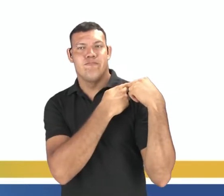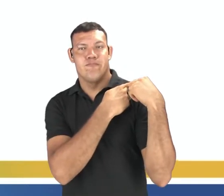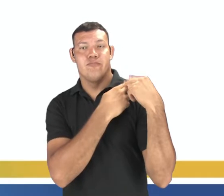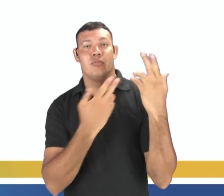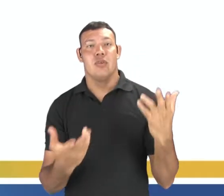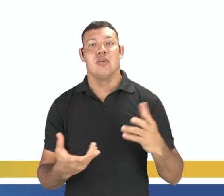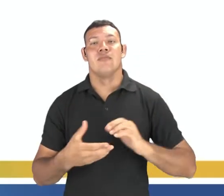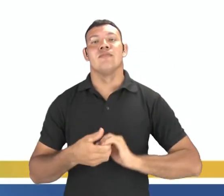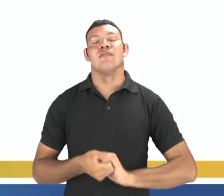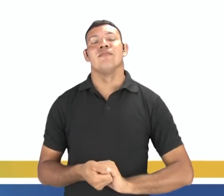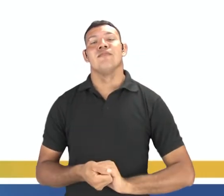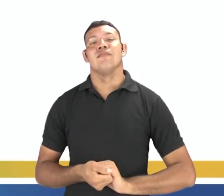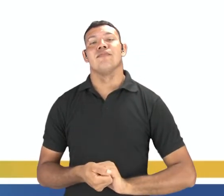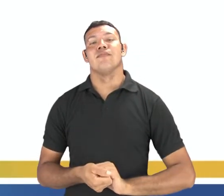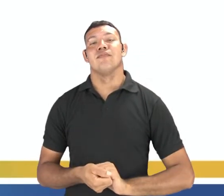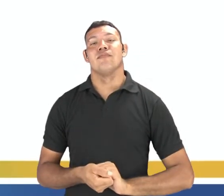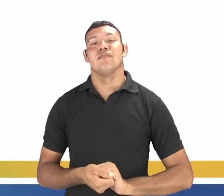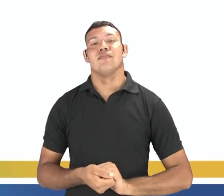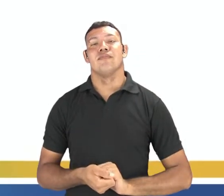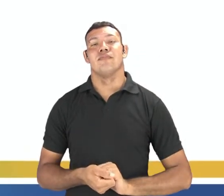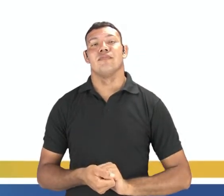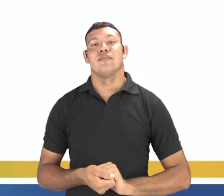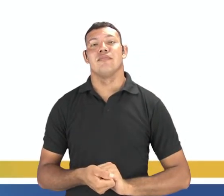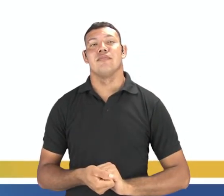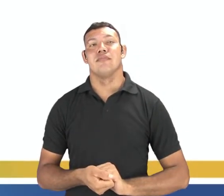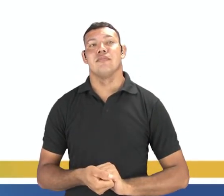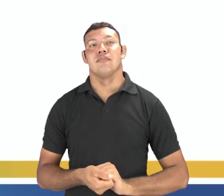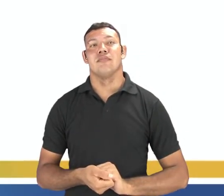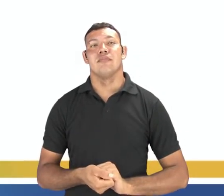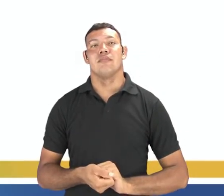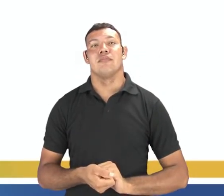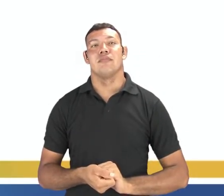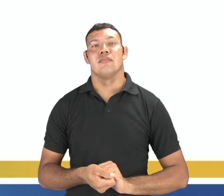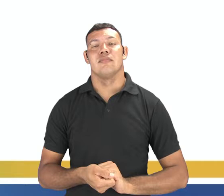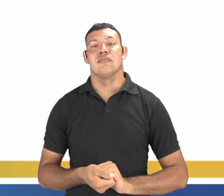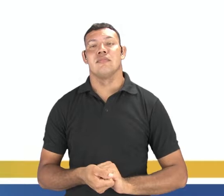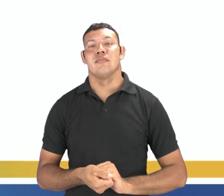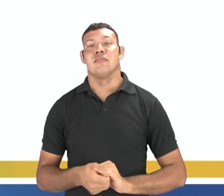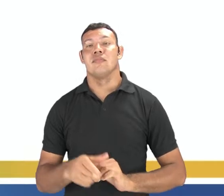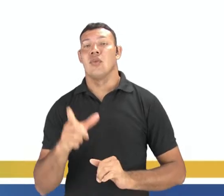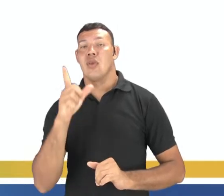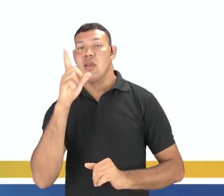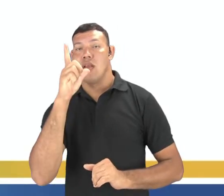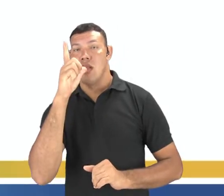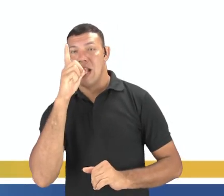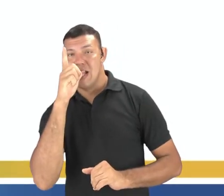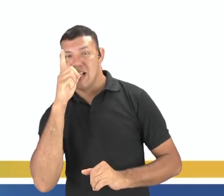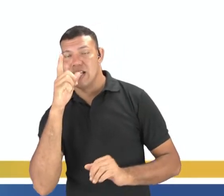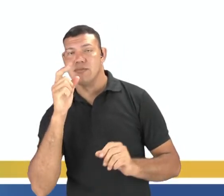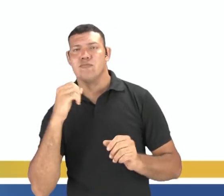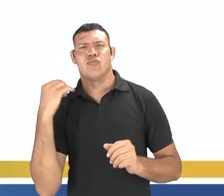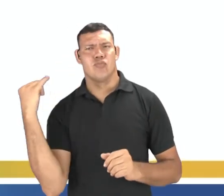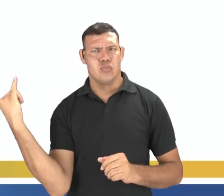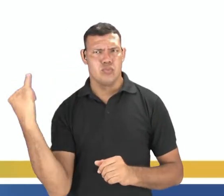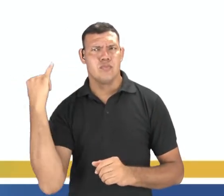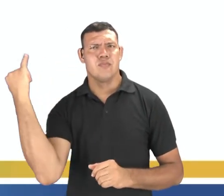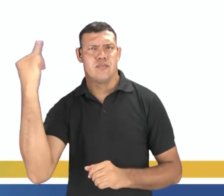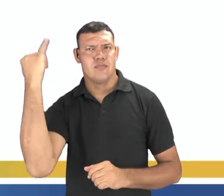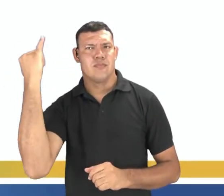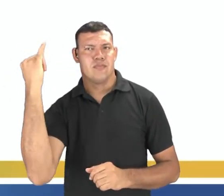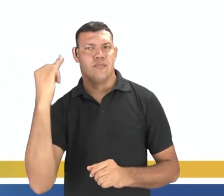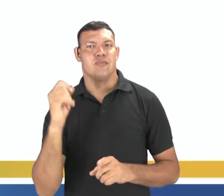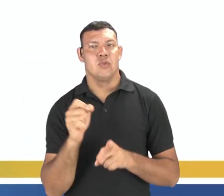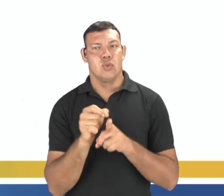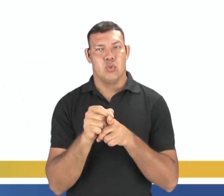gametas. Então, os componentes do sistema genital masculino, muito importante na hora da